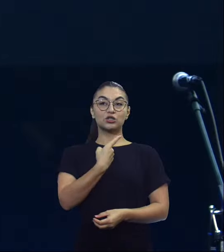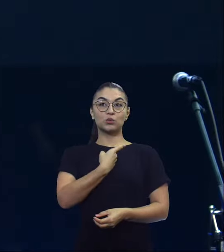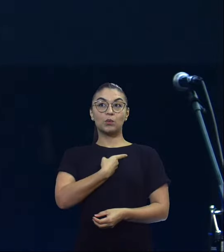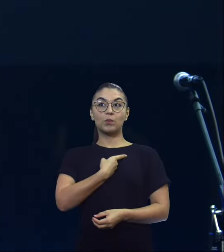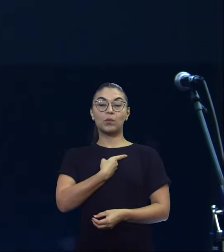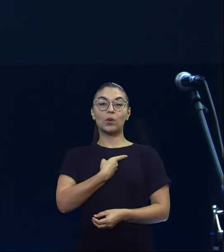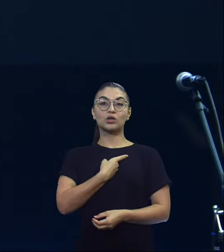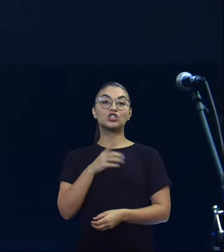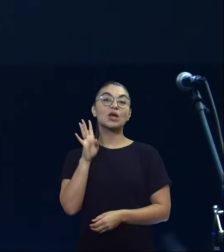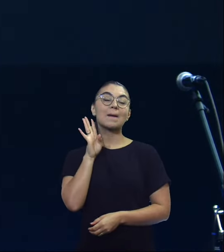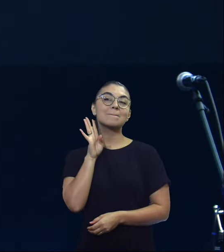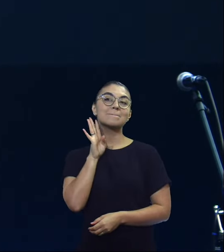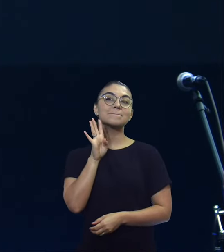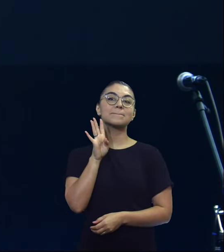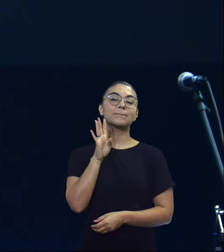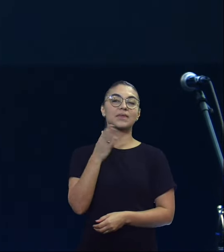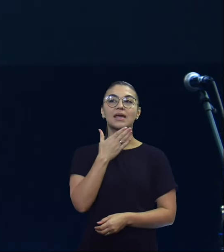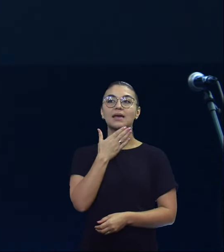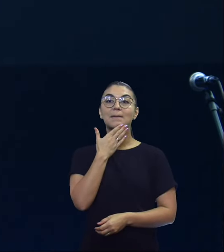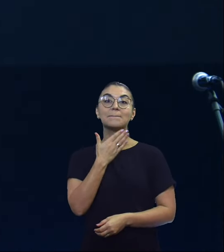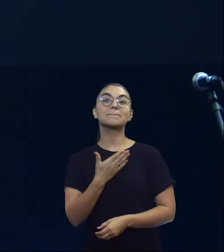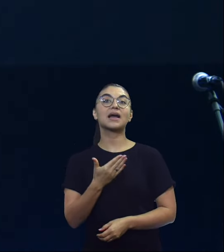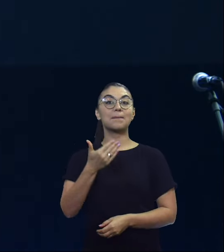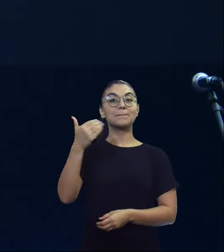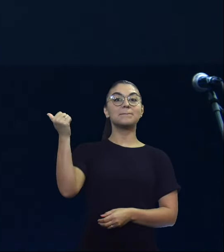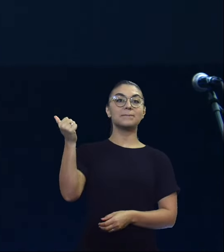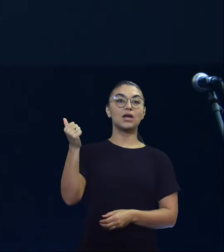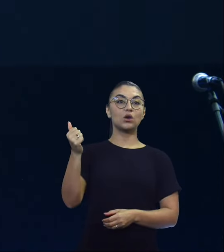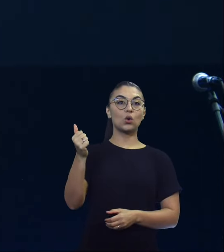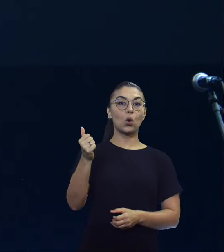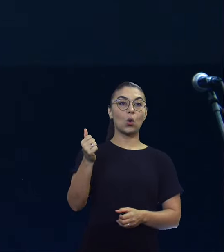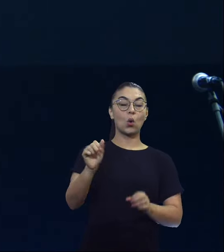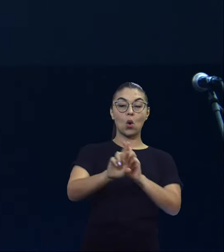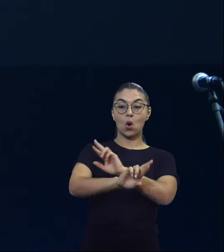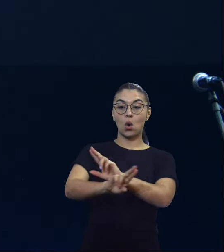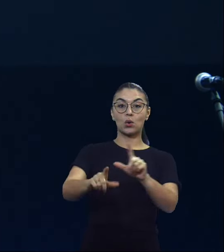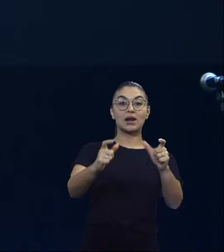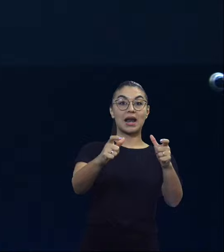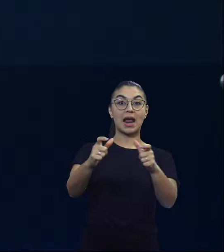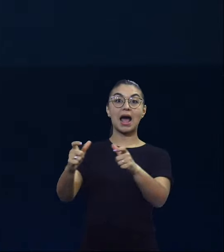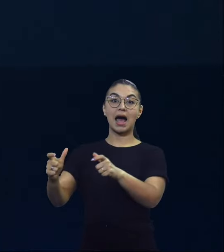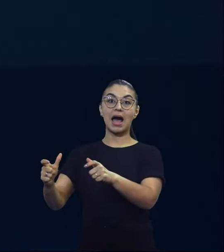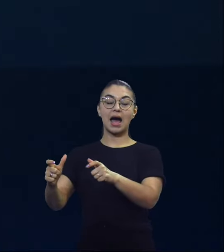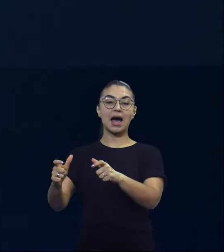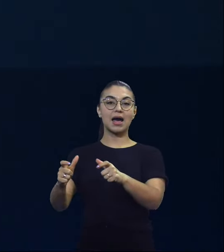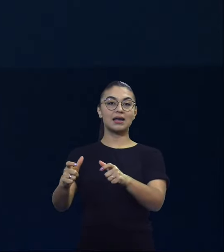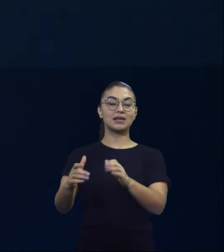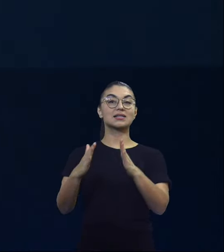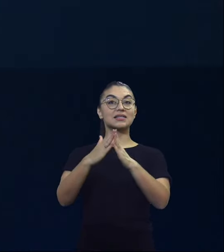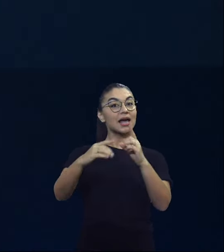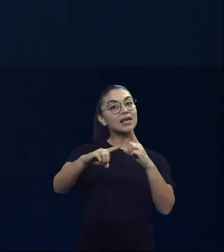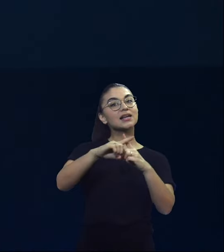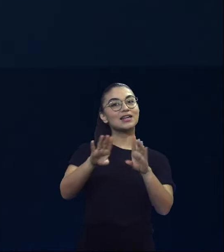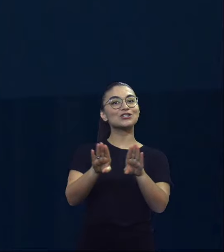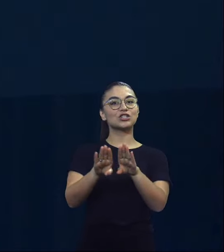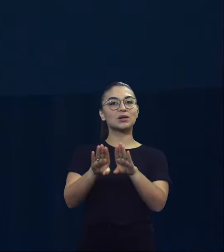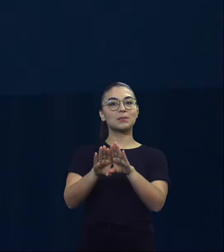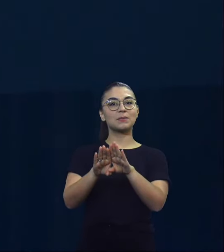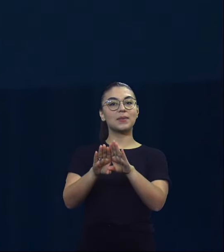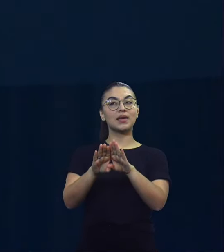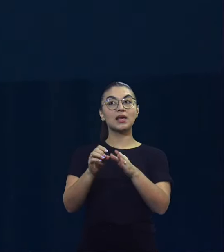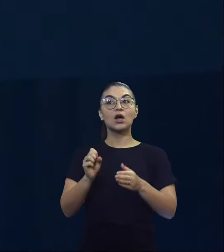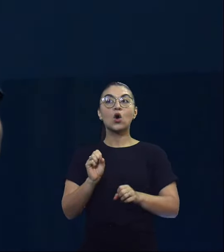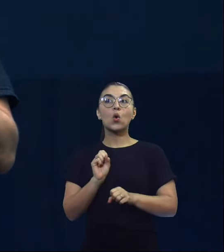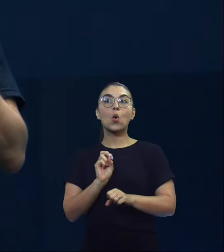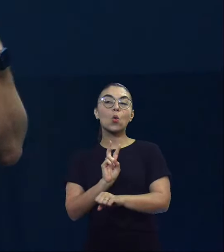da igreja. Então não é só jogar na inteligência artificial, o ChatGPT não vai responder qualquer coisa desse jeito assim, mas tem que ter uma